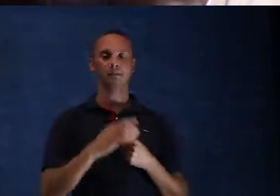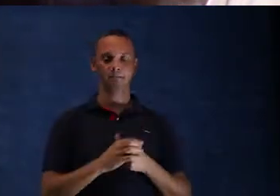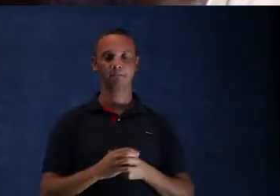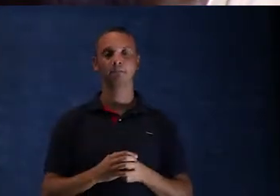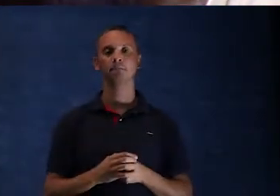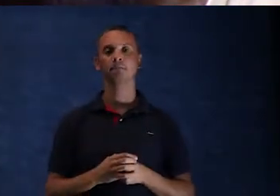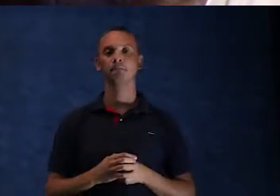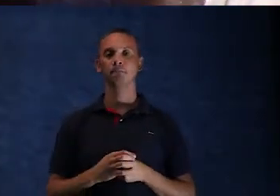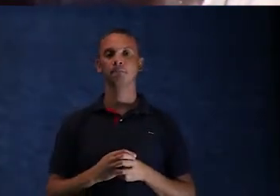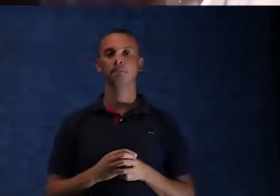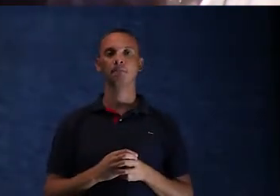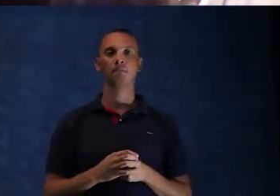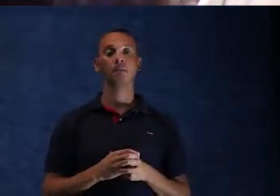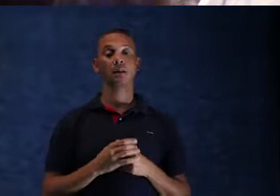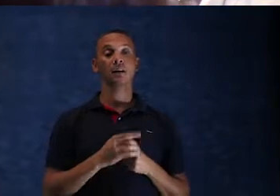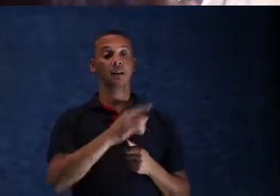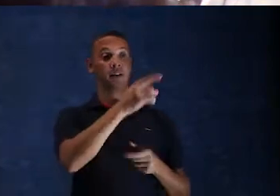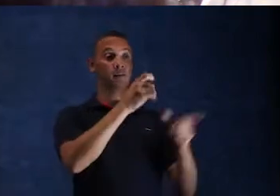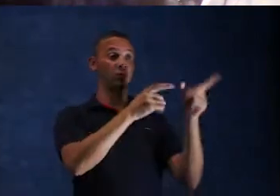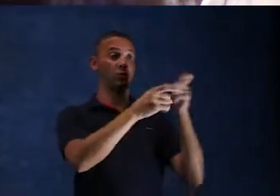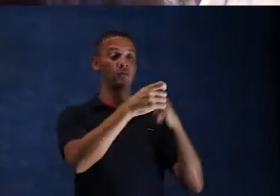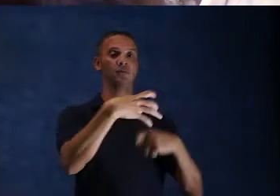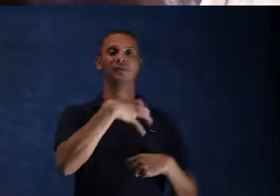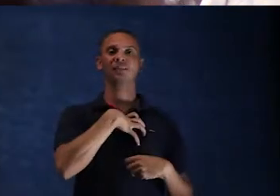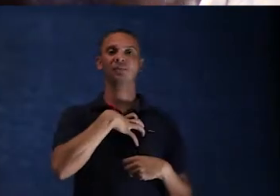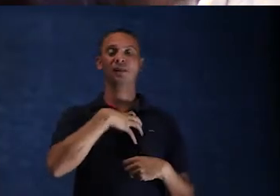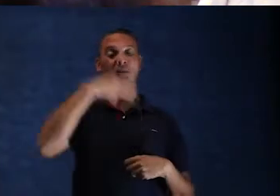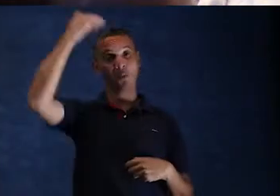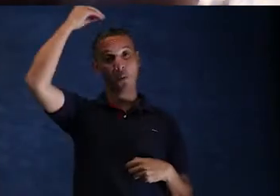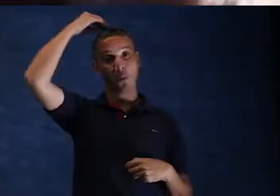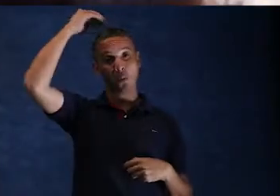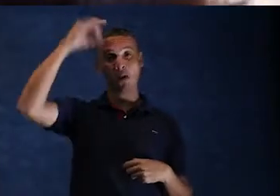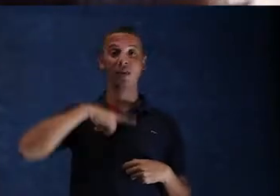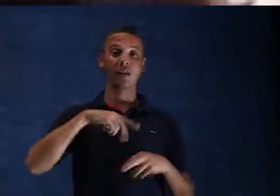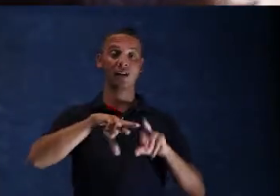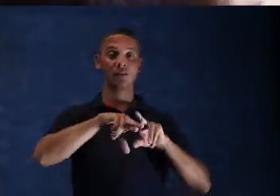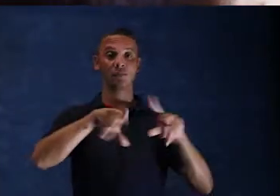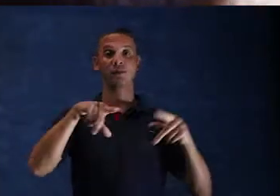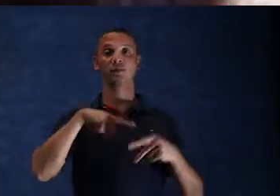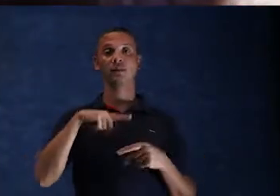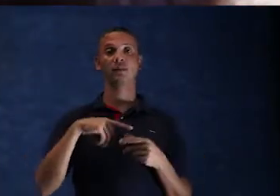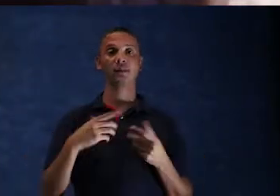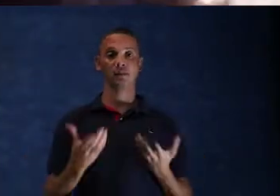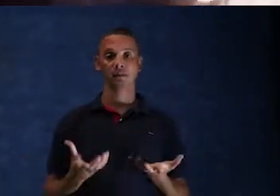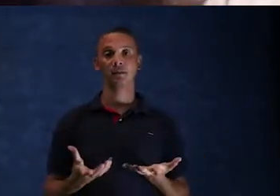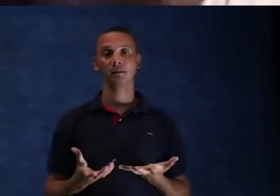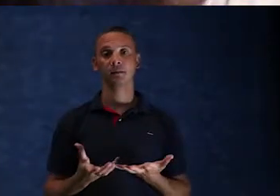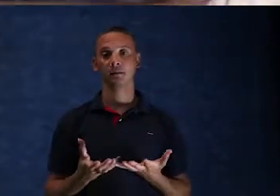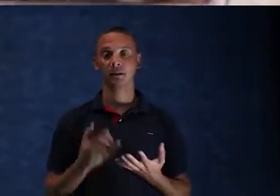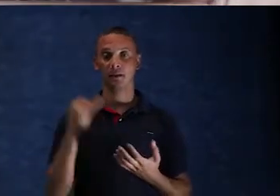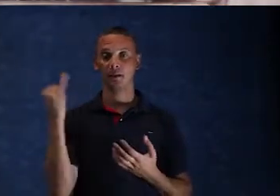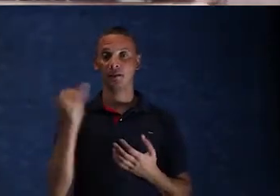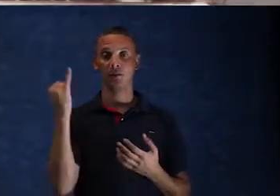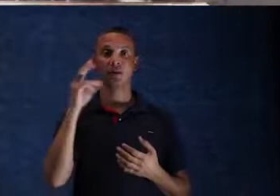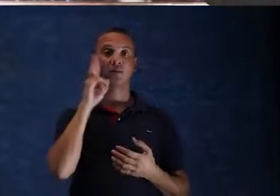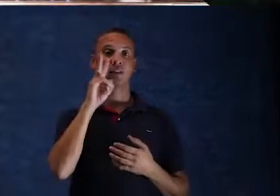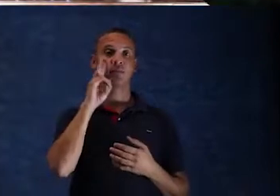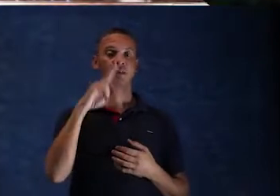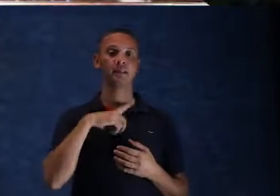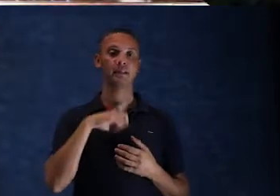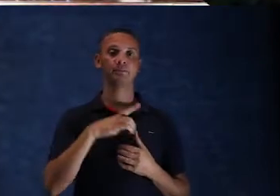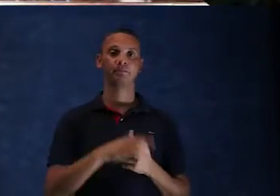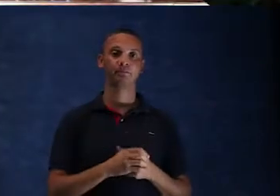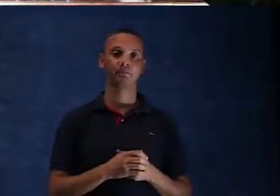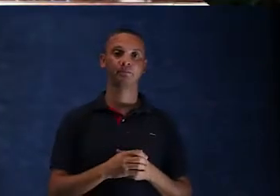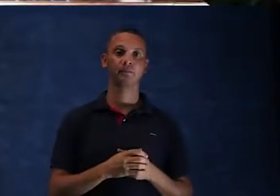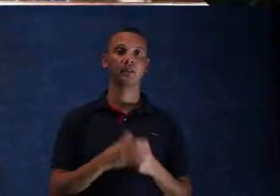fez. Criminosos pelo sentimento de culpa, né, que é um outro ensaio importante para a gente lembrar. Isso mesmo.